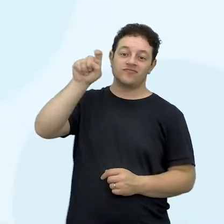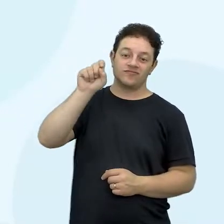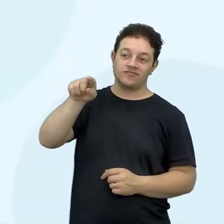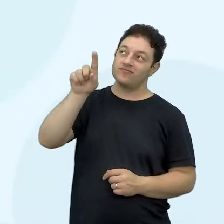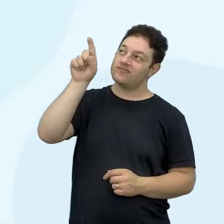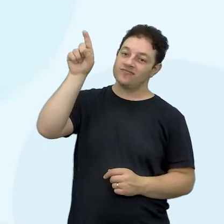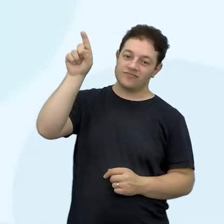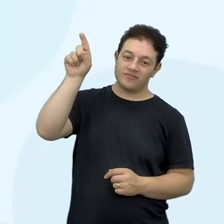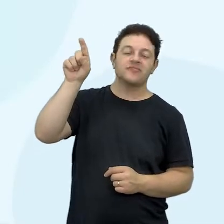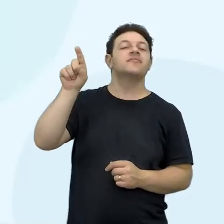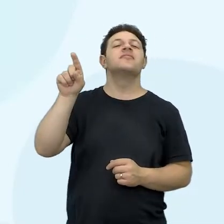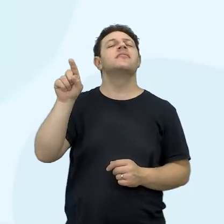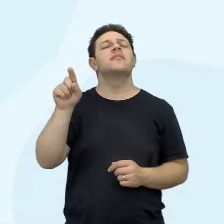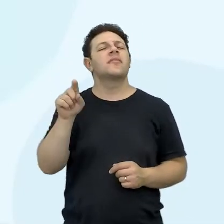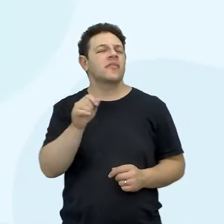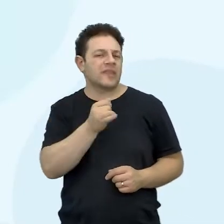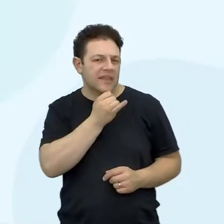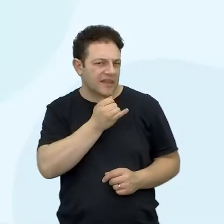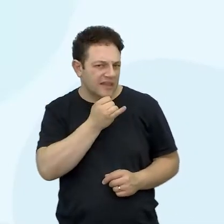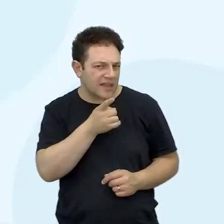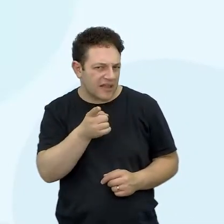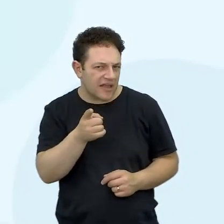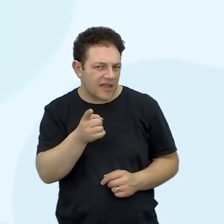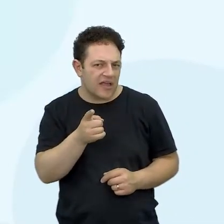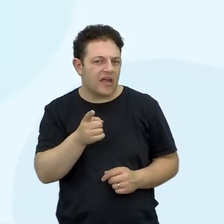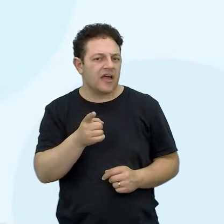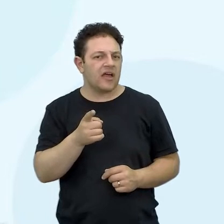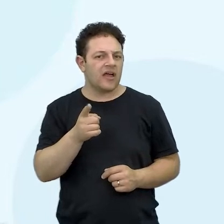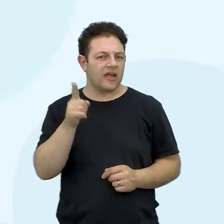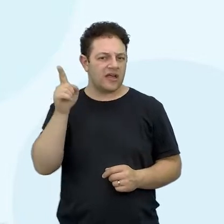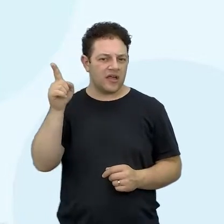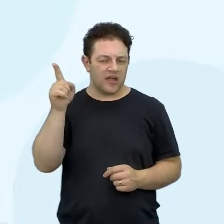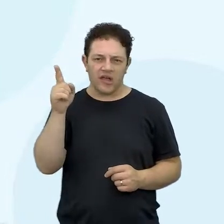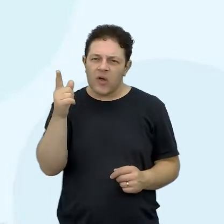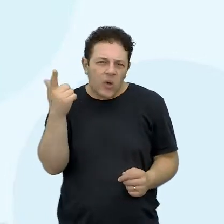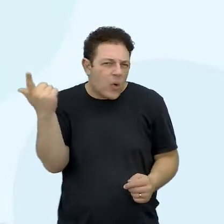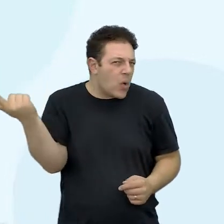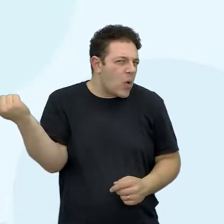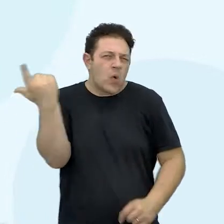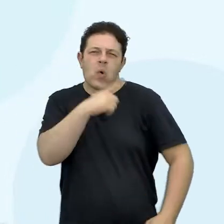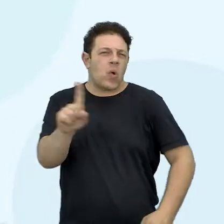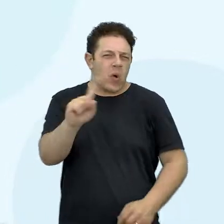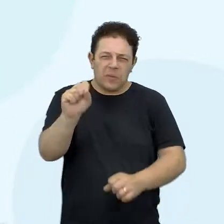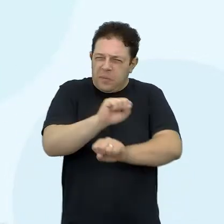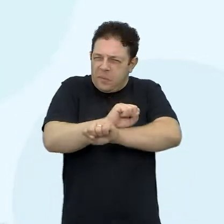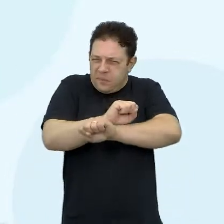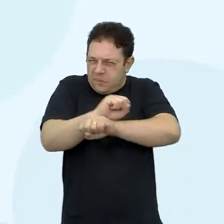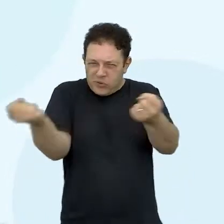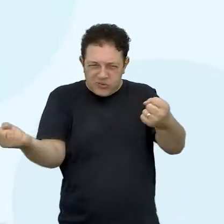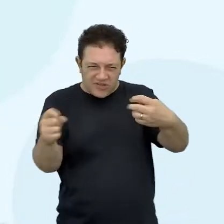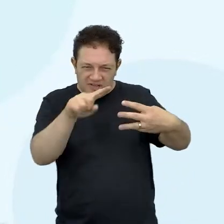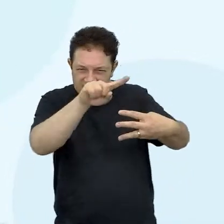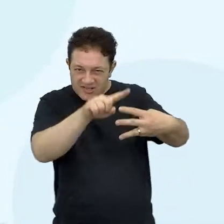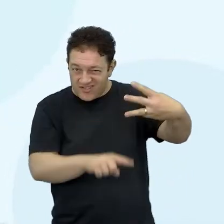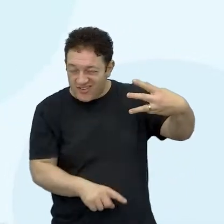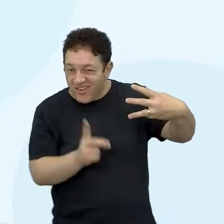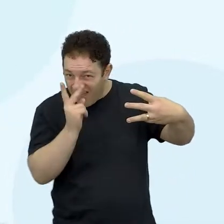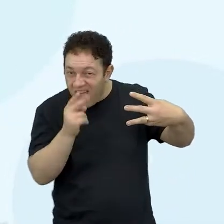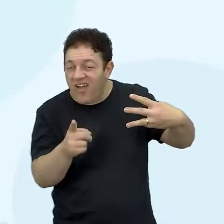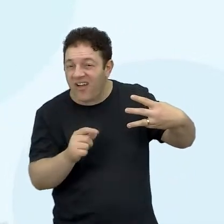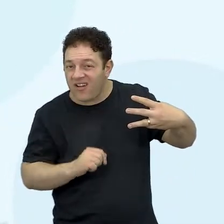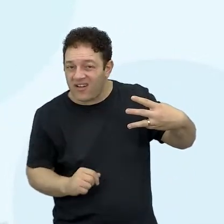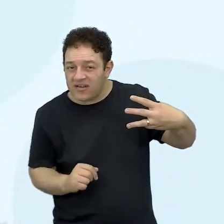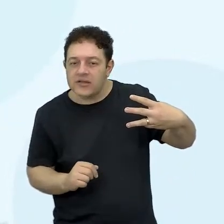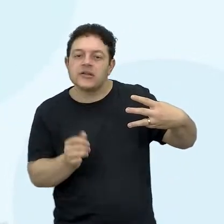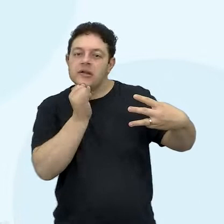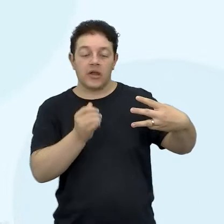interrogação, como será que é algo inatingível, né? Ou seja, será que a gente ter esse tipo